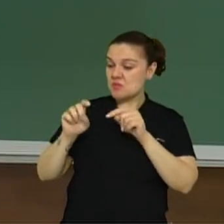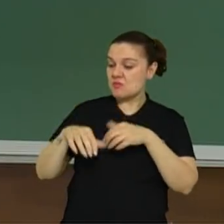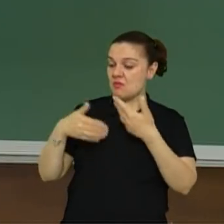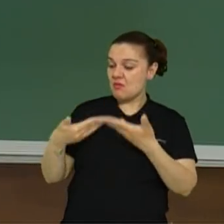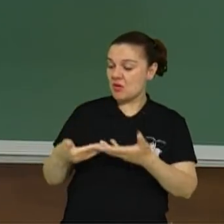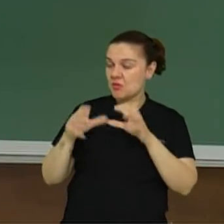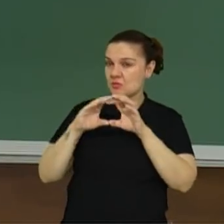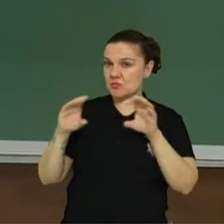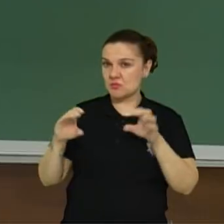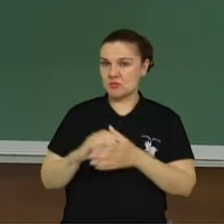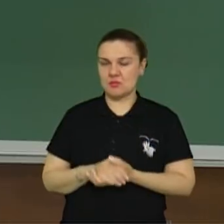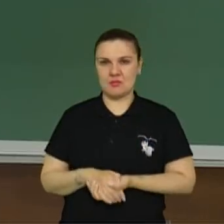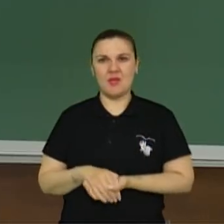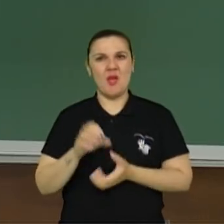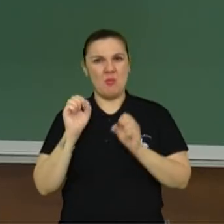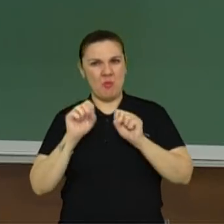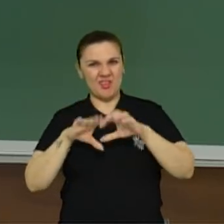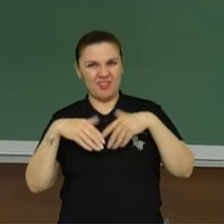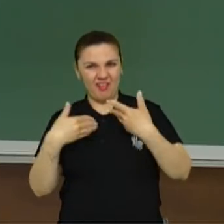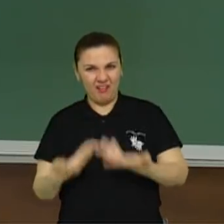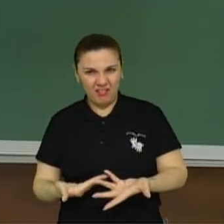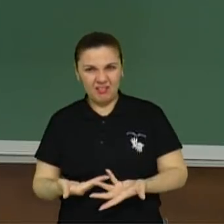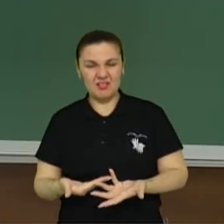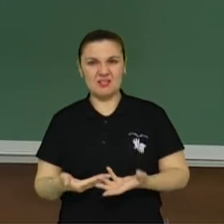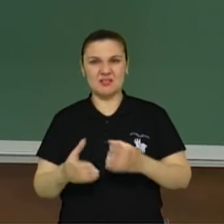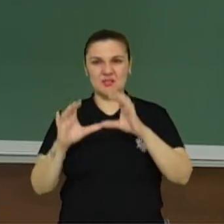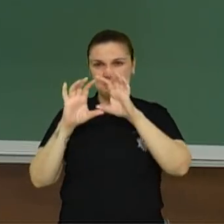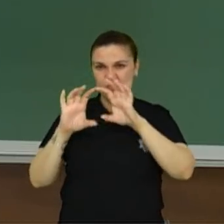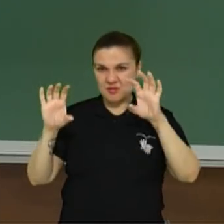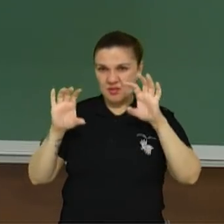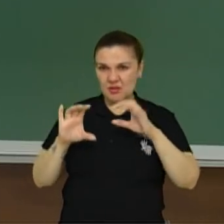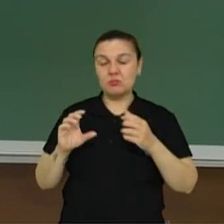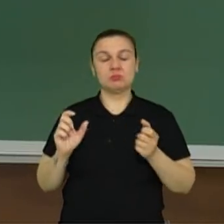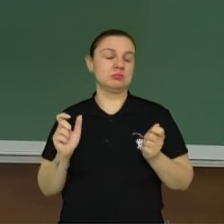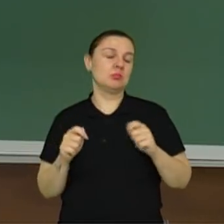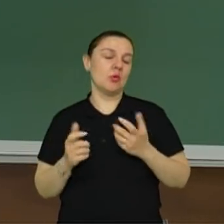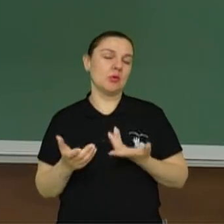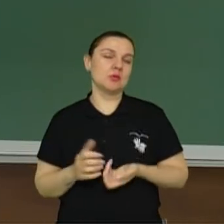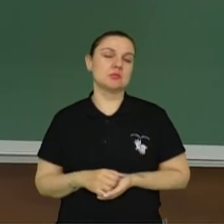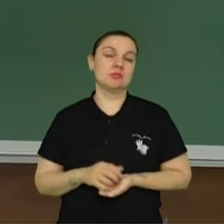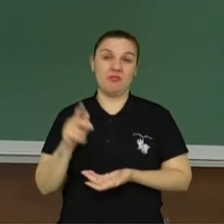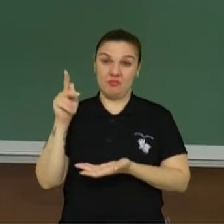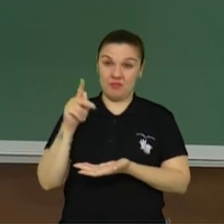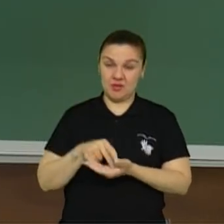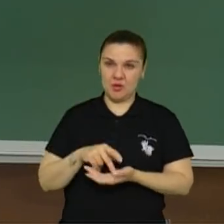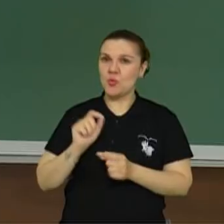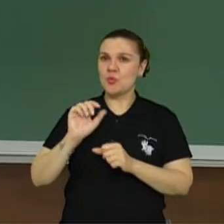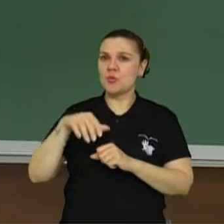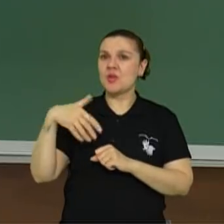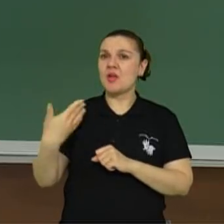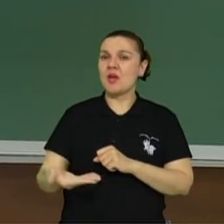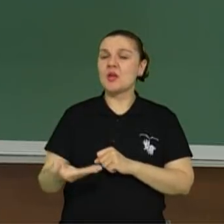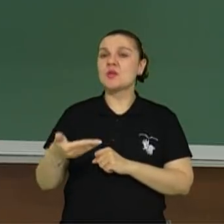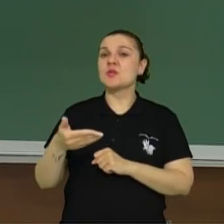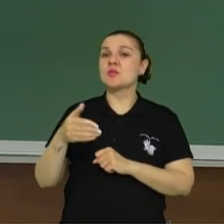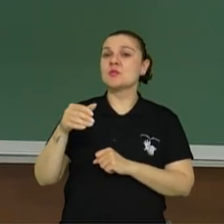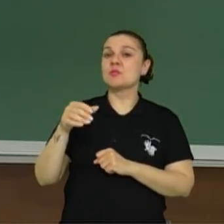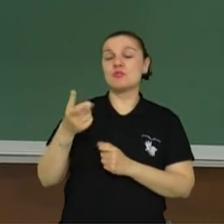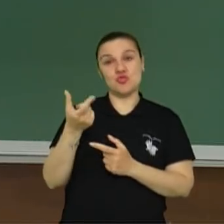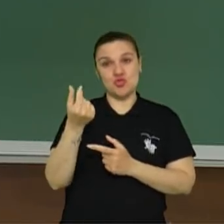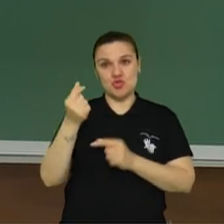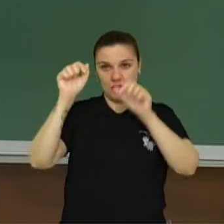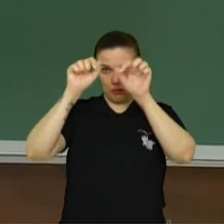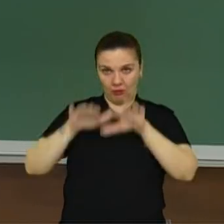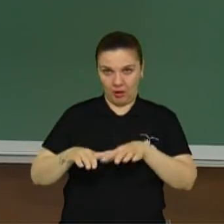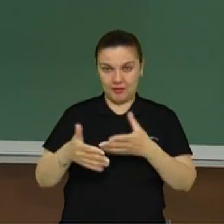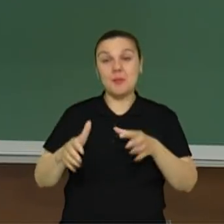céu. Algo pode cair do céu? Né? Pode, de forma real. O que cai do céu? Dinheiro não